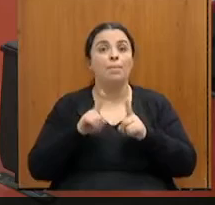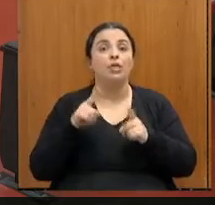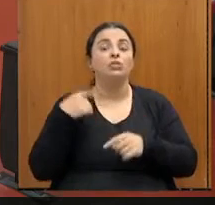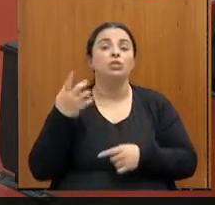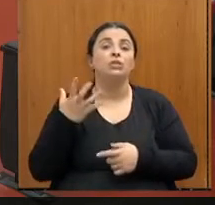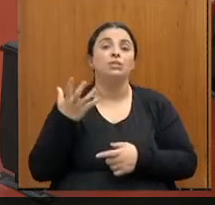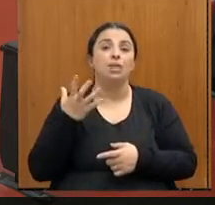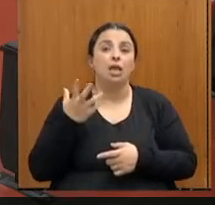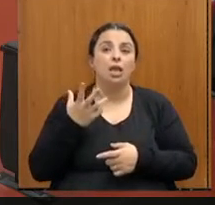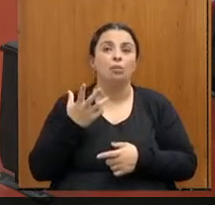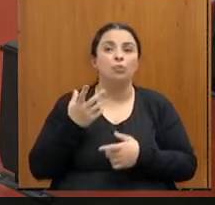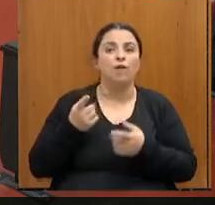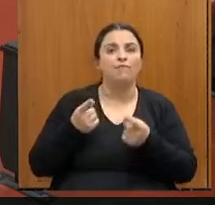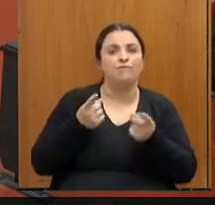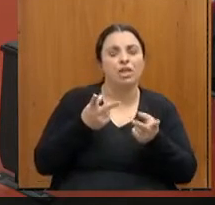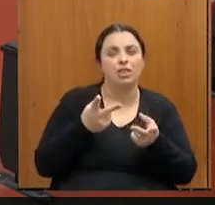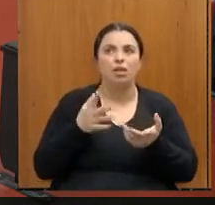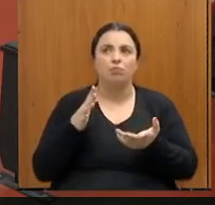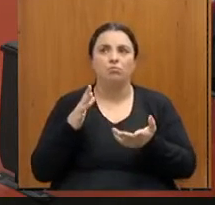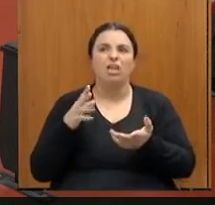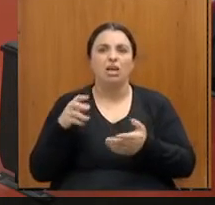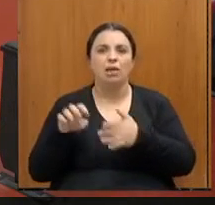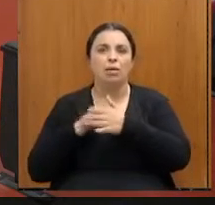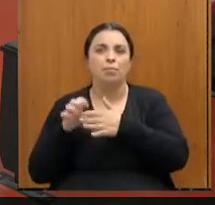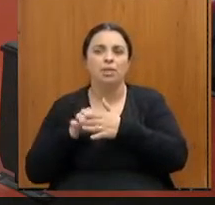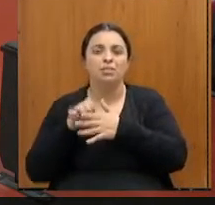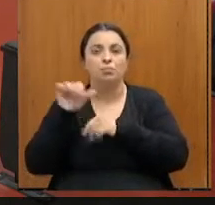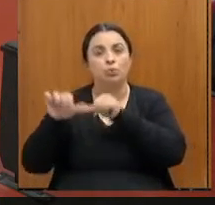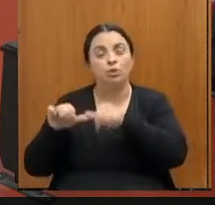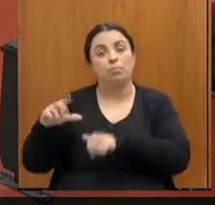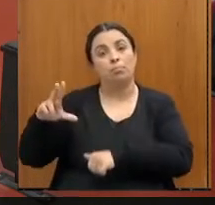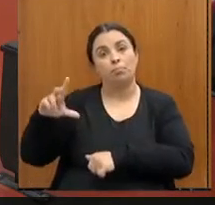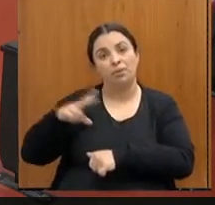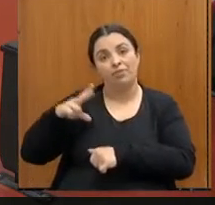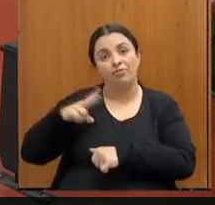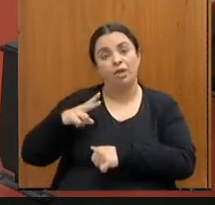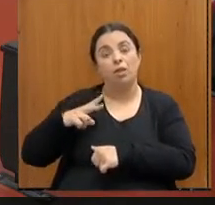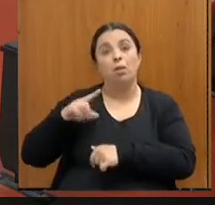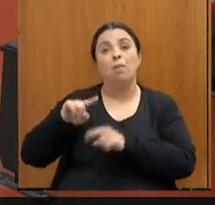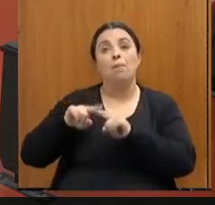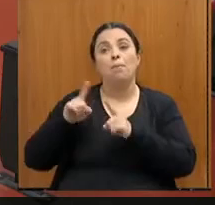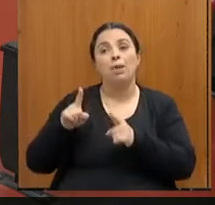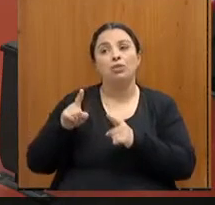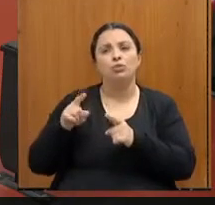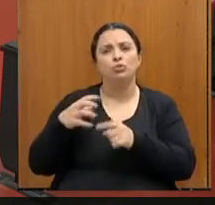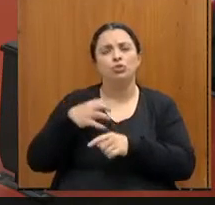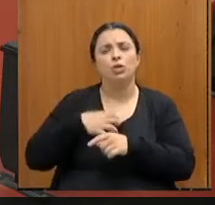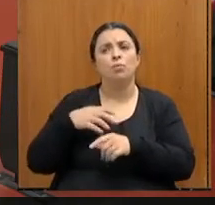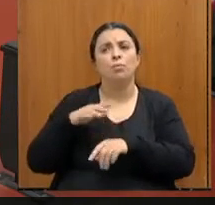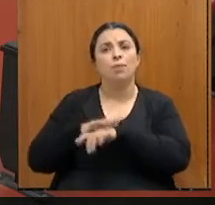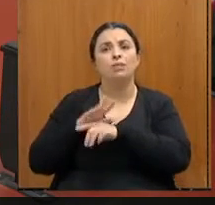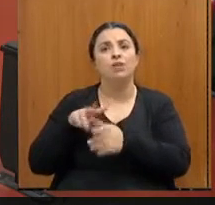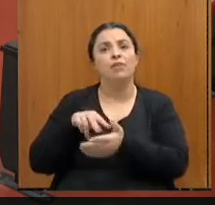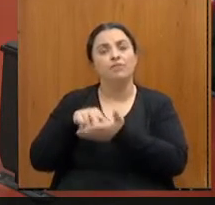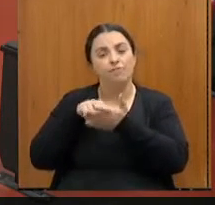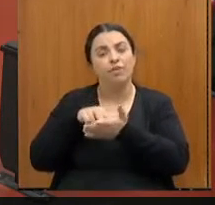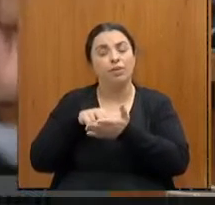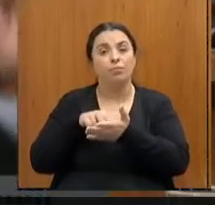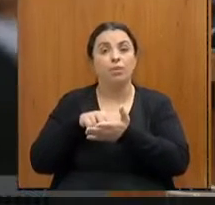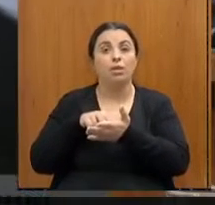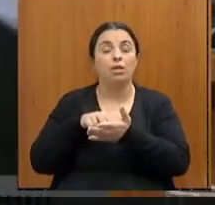da forma mais responsável consistente e que e que eu mais importante o